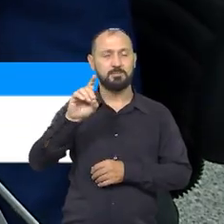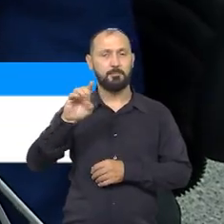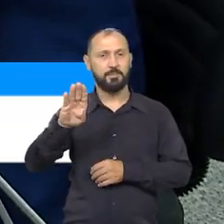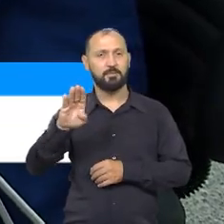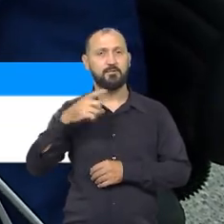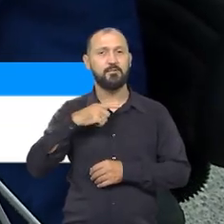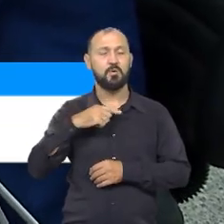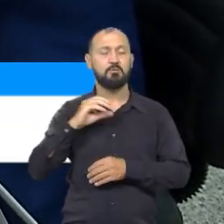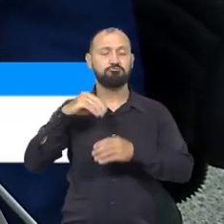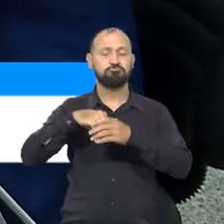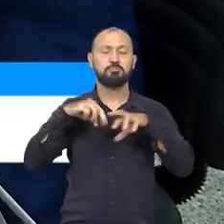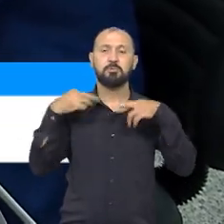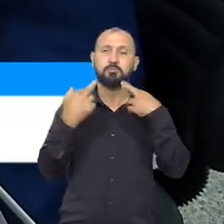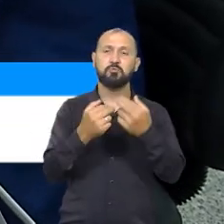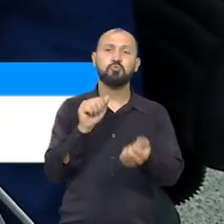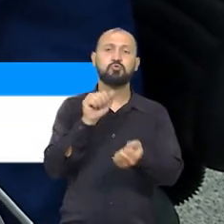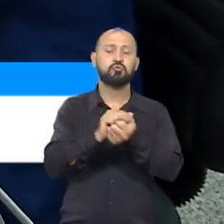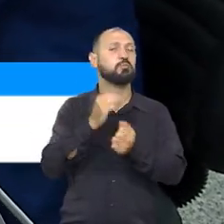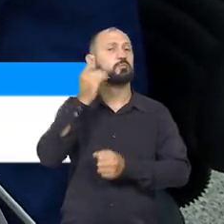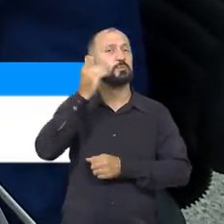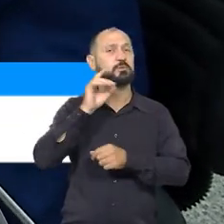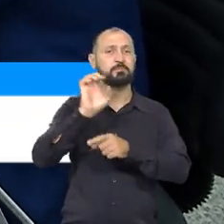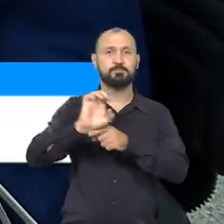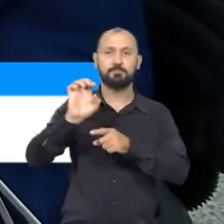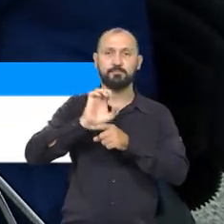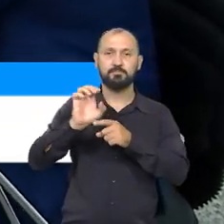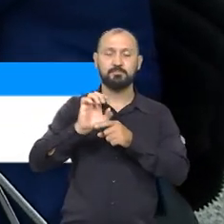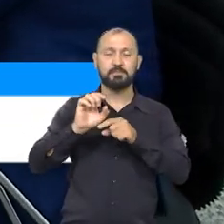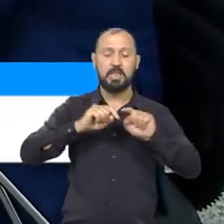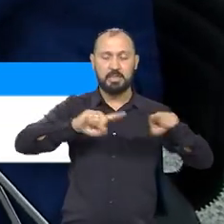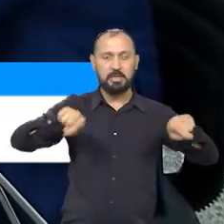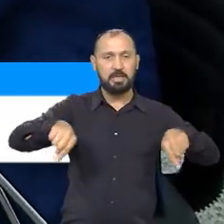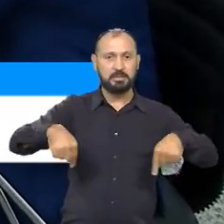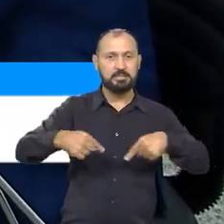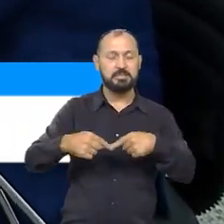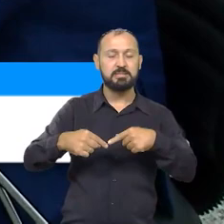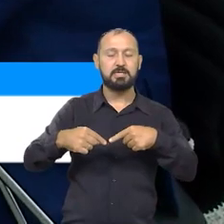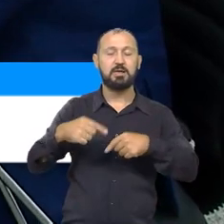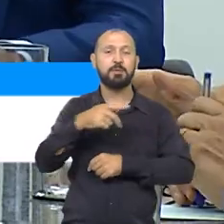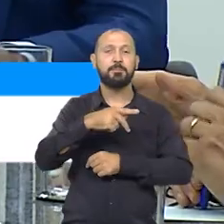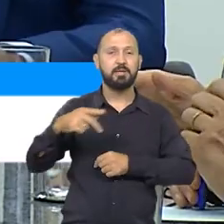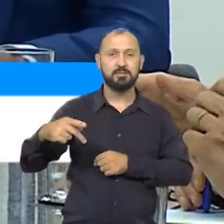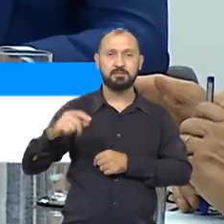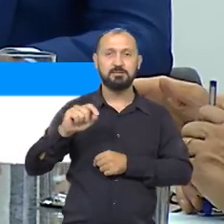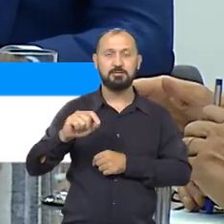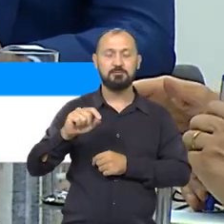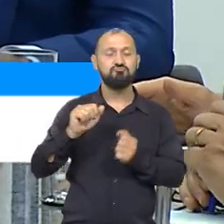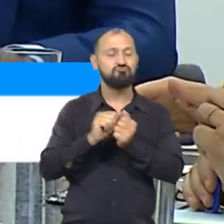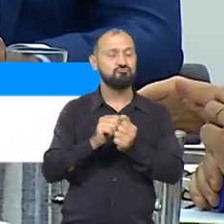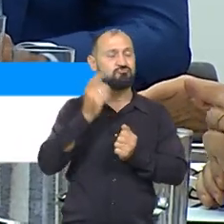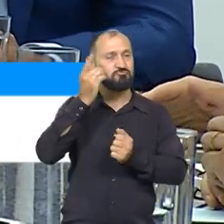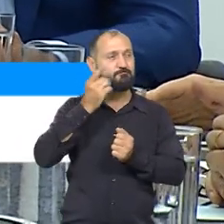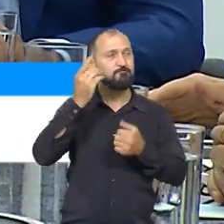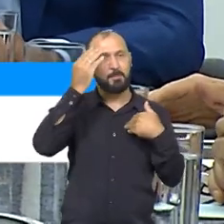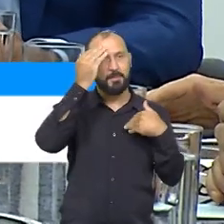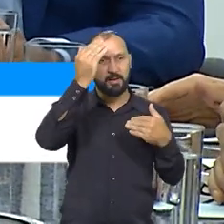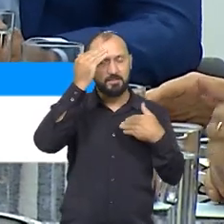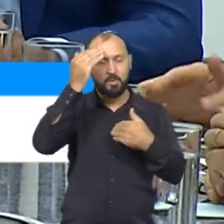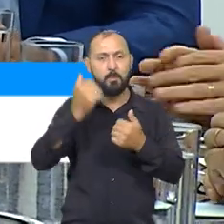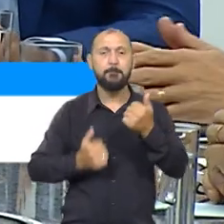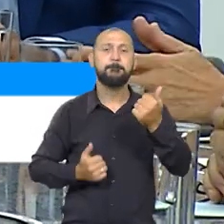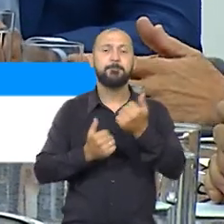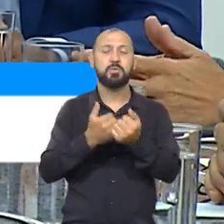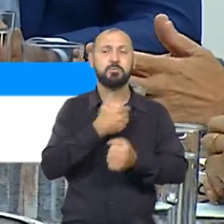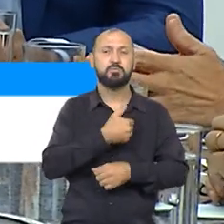de reunião com os deputados estaduais na sala da presidência para agradecer ao Parlamento o apoio dado ao governo atual